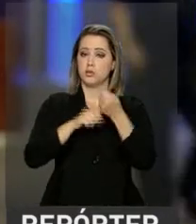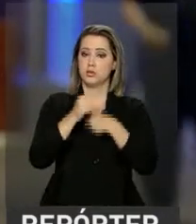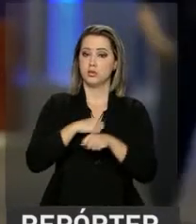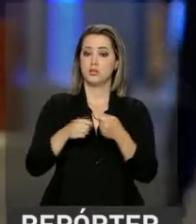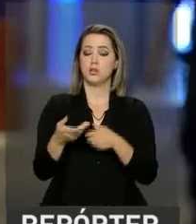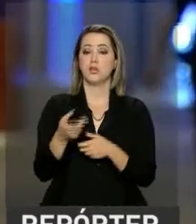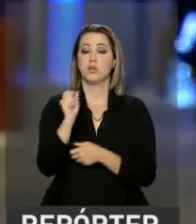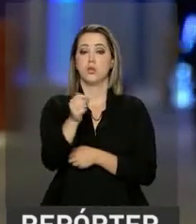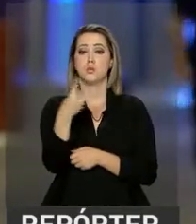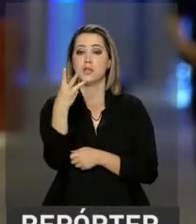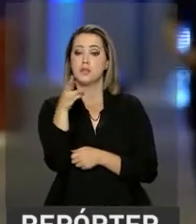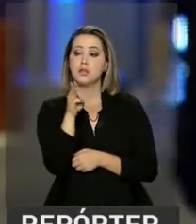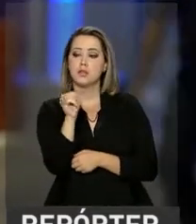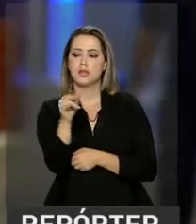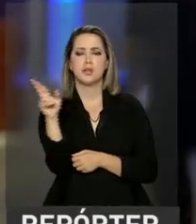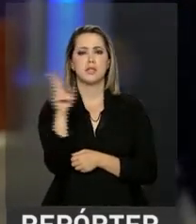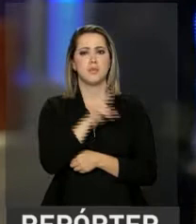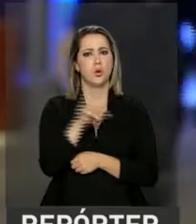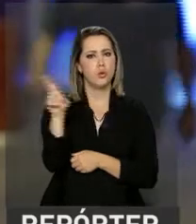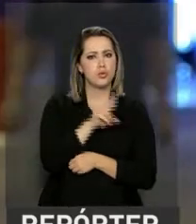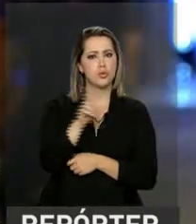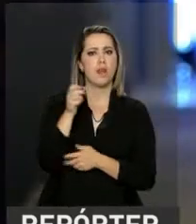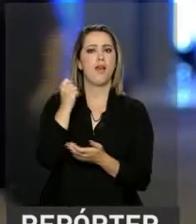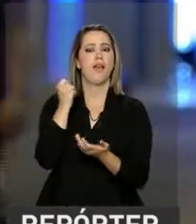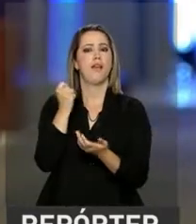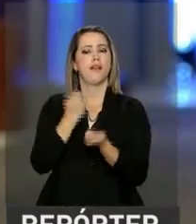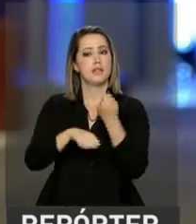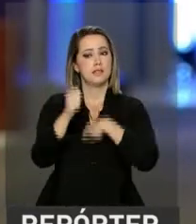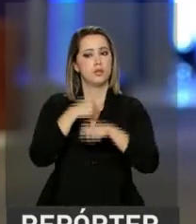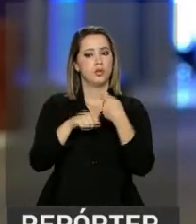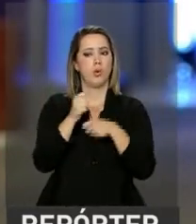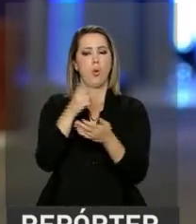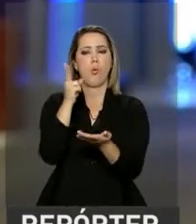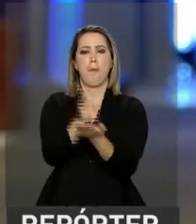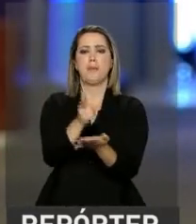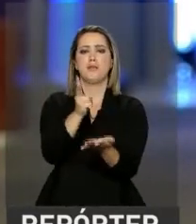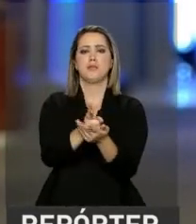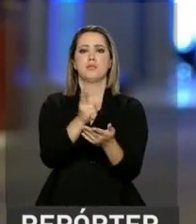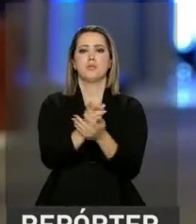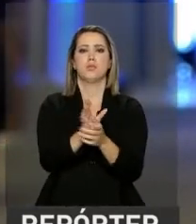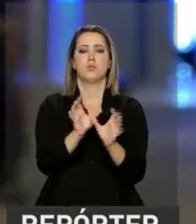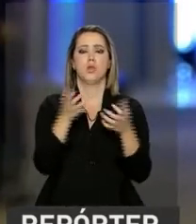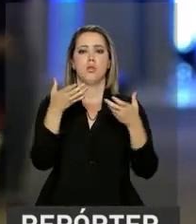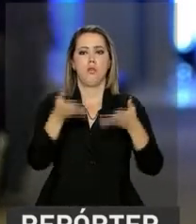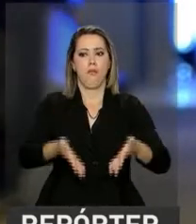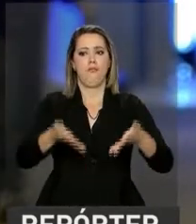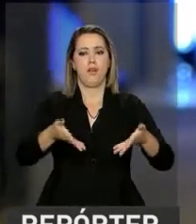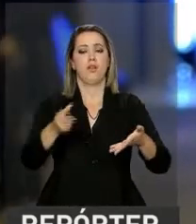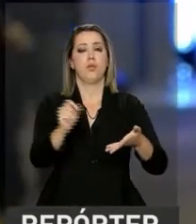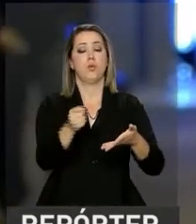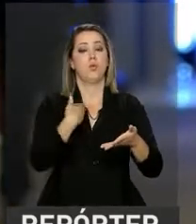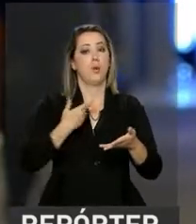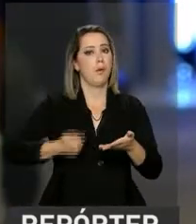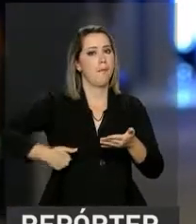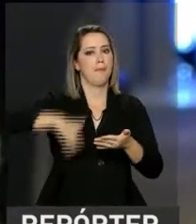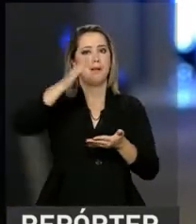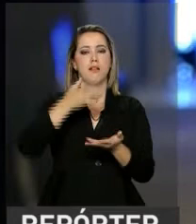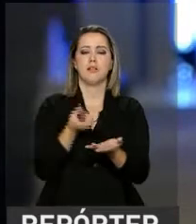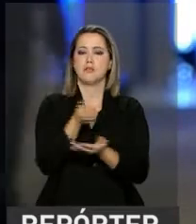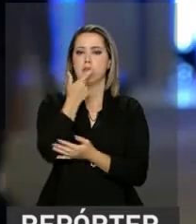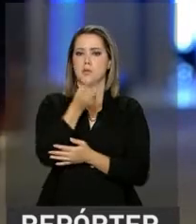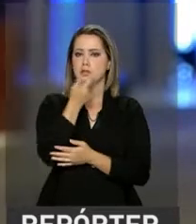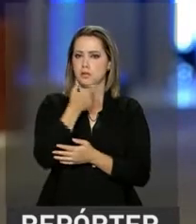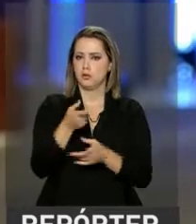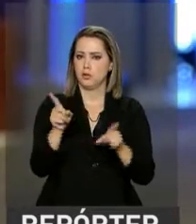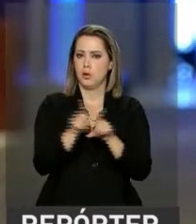200 milhões de reais em compra de medicamentos, comprando o mesmo que compramos o ano passado. Portanto, ampliamos o acesso à população. Compramos